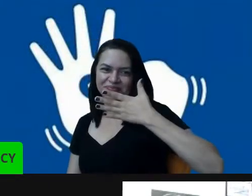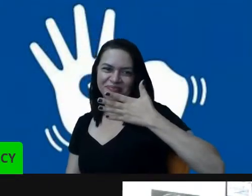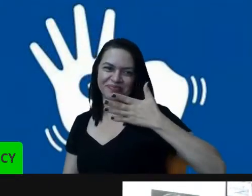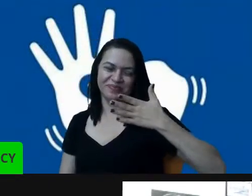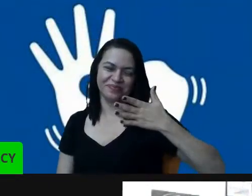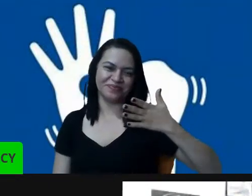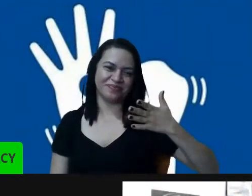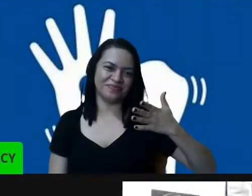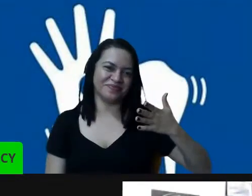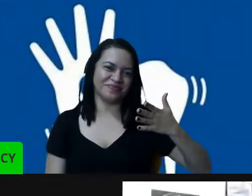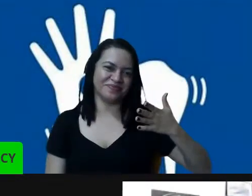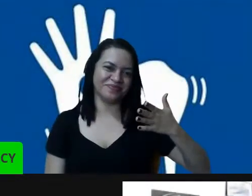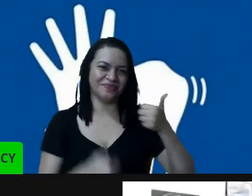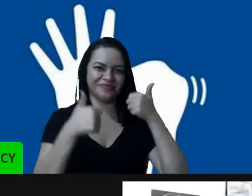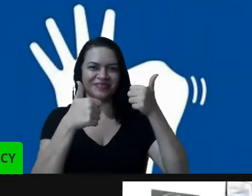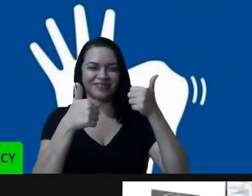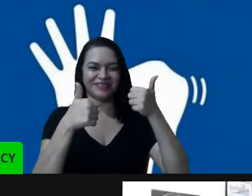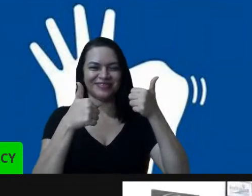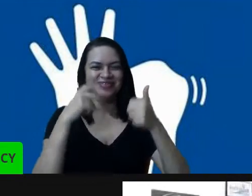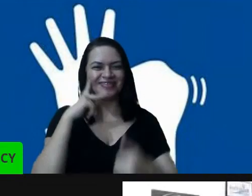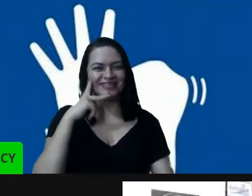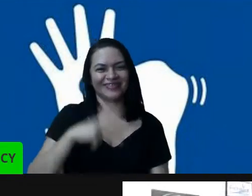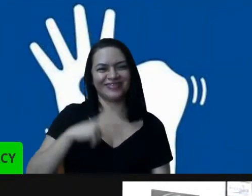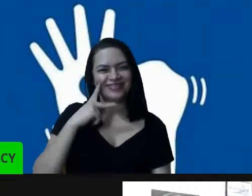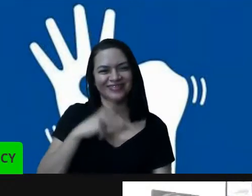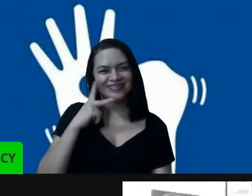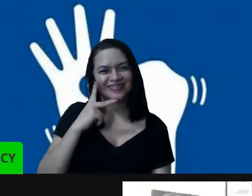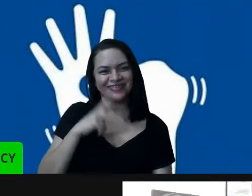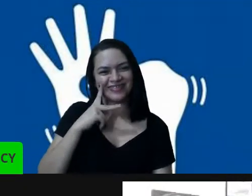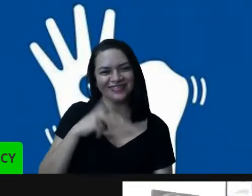obrigado. Paulo, ó.